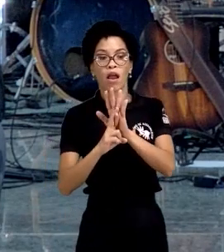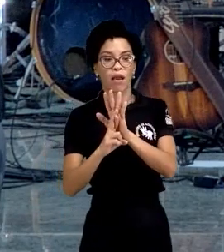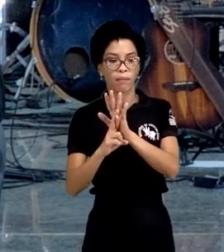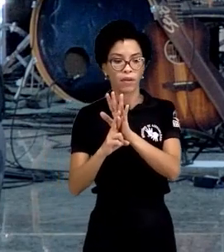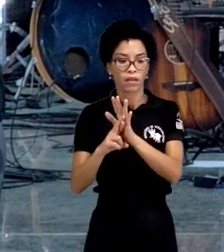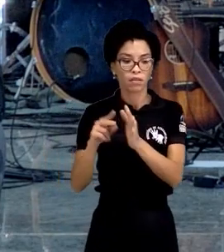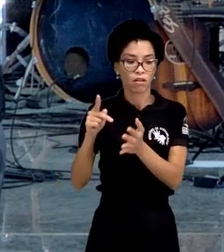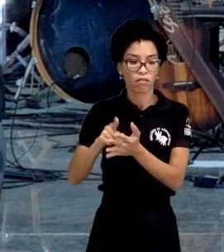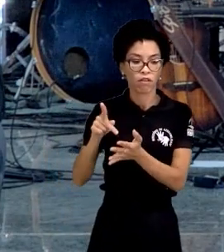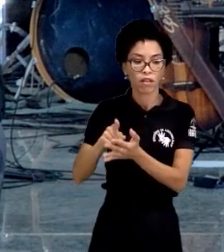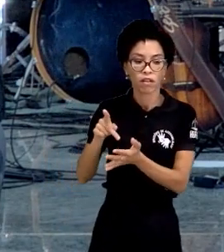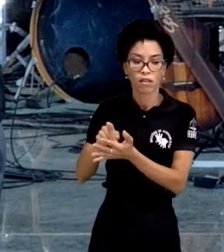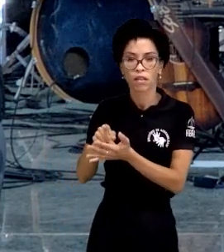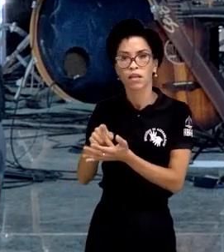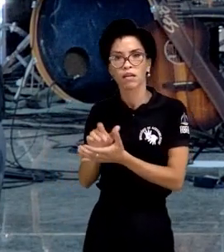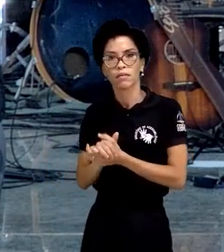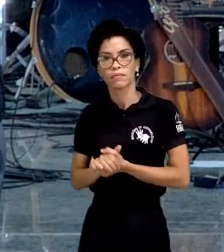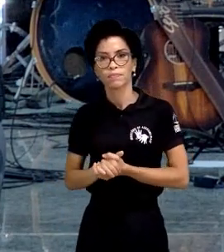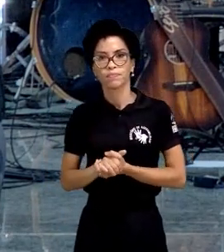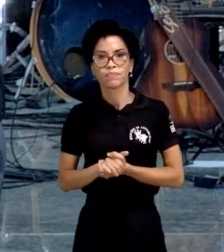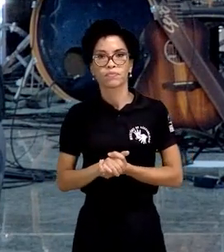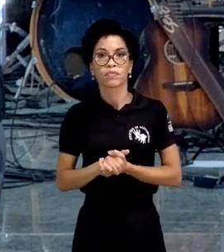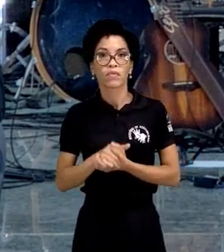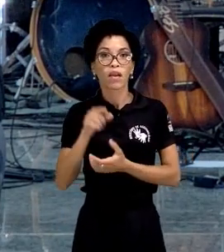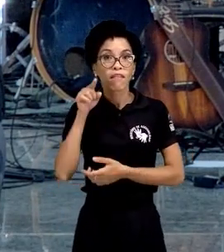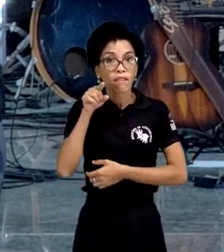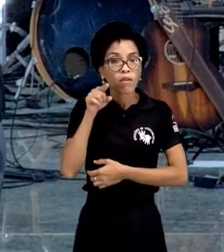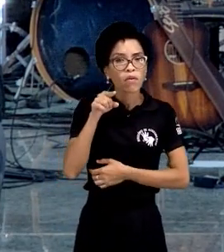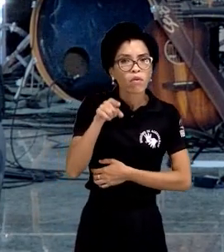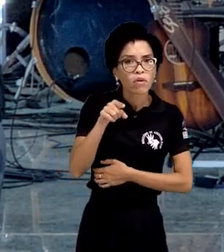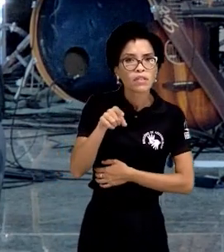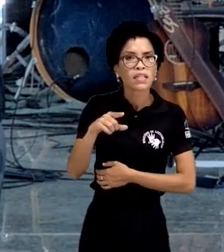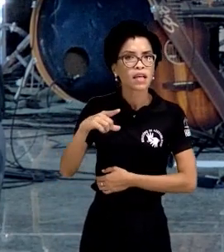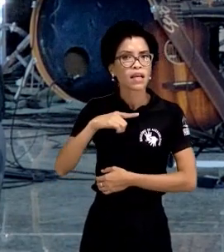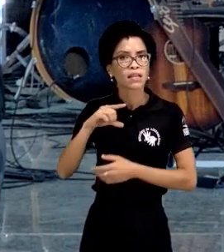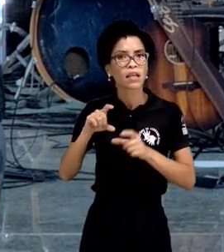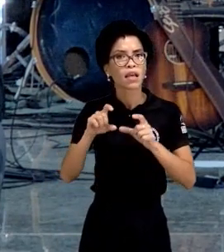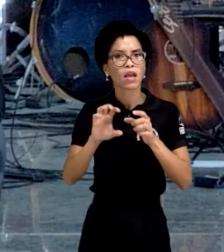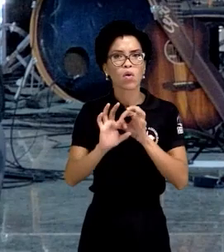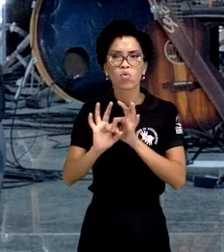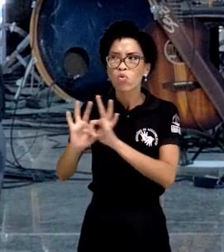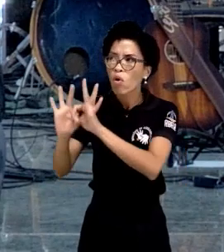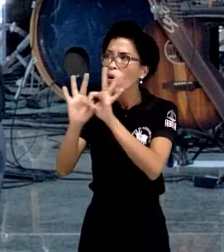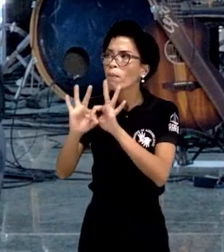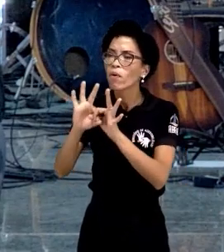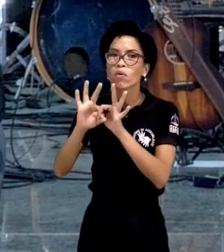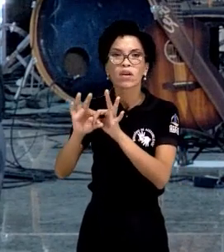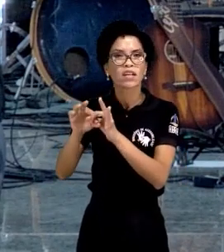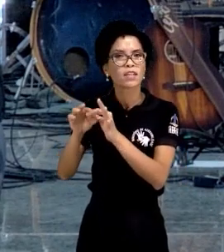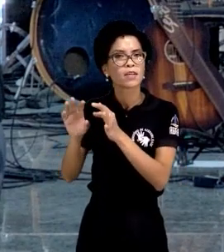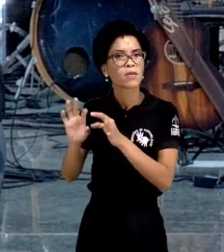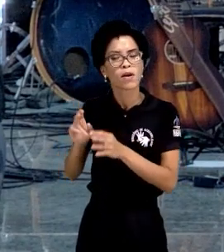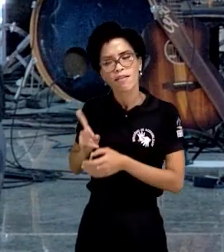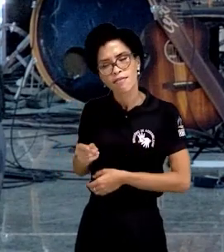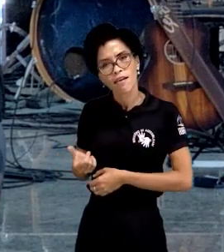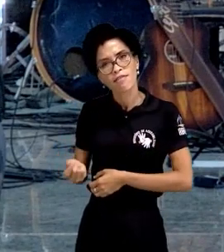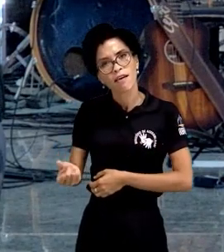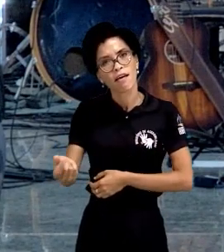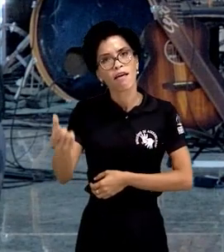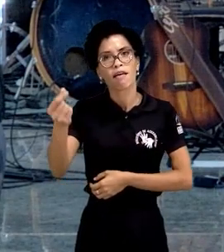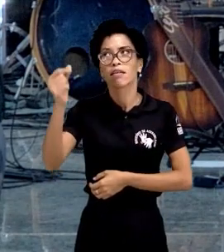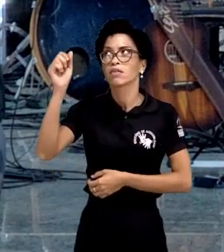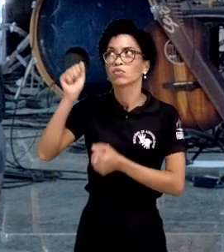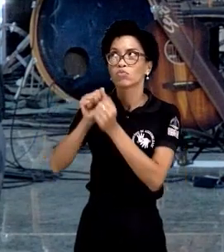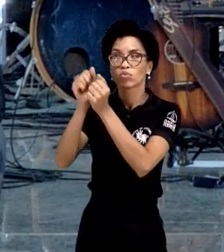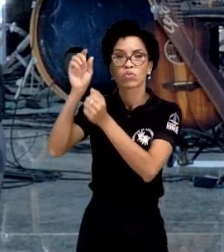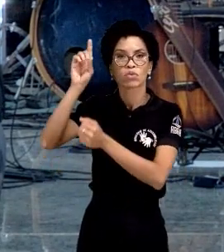Ele, inquebrável. Você é o sal da terra. Você é a luz do mundo. Jesus te escolheu para ser isso.